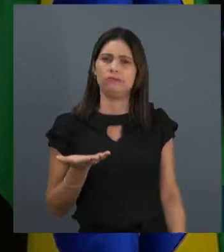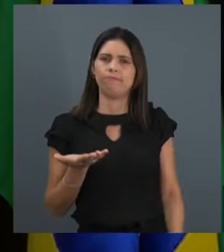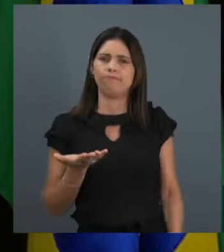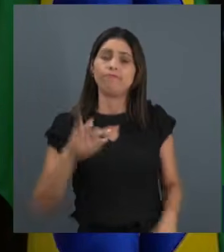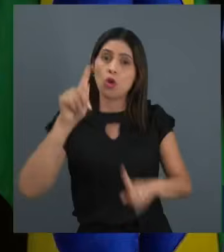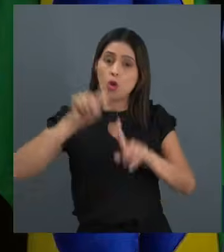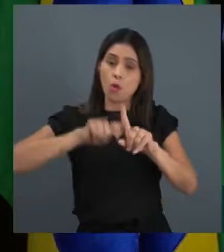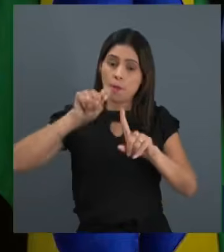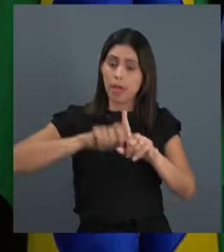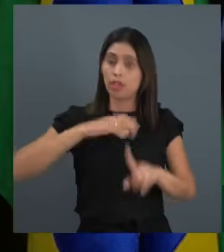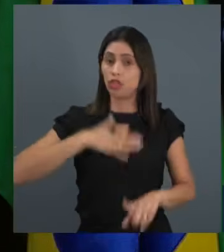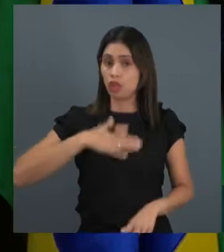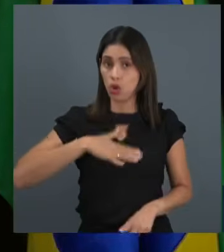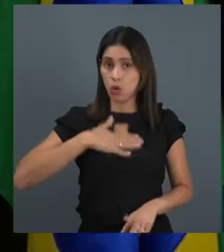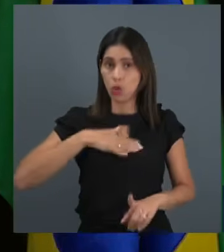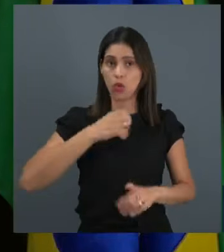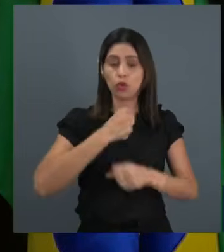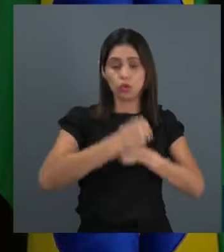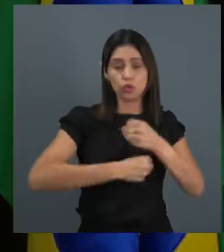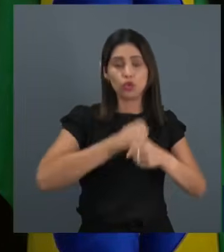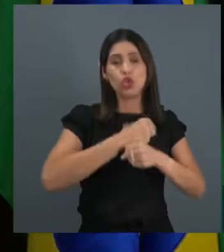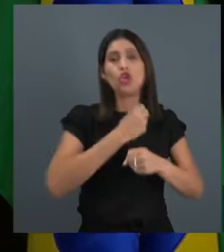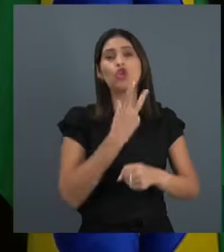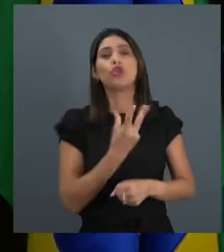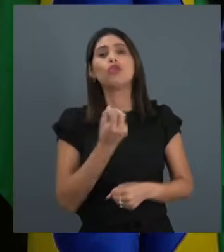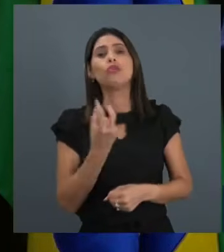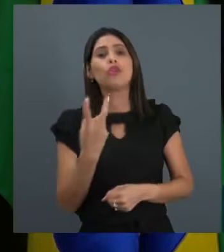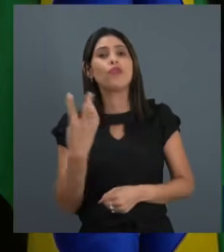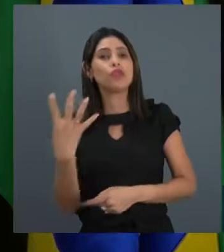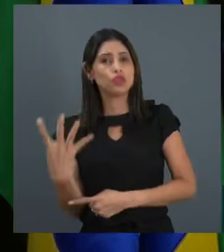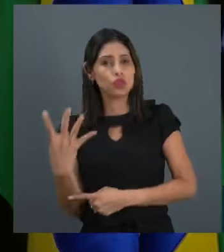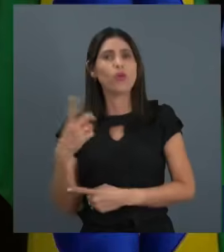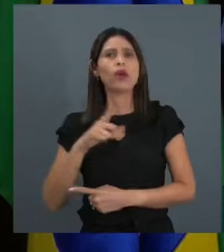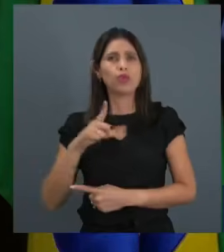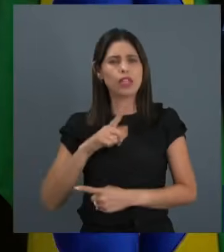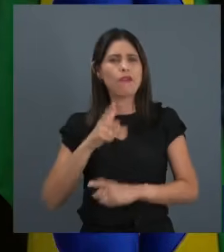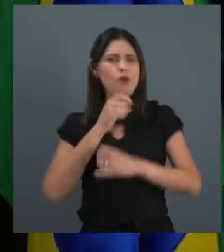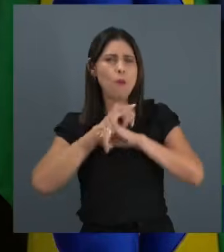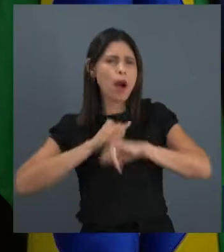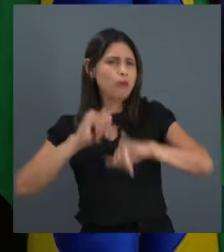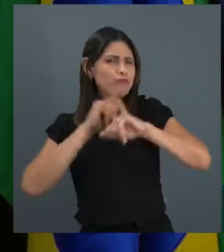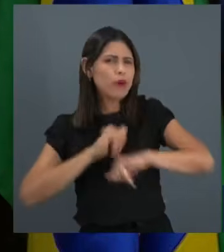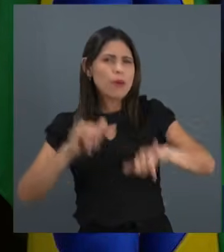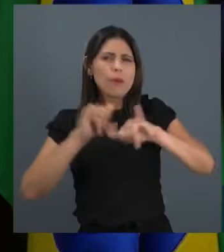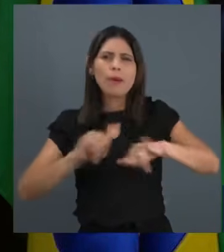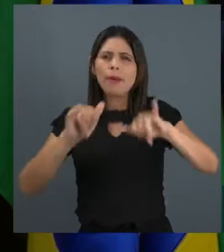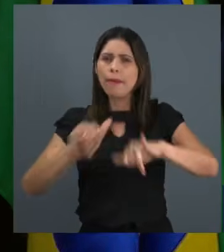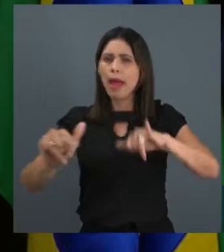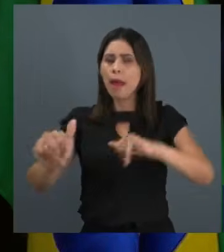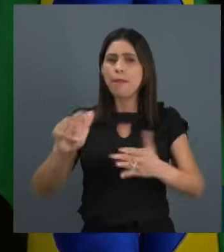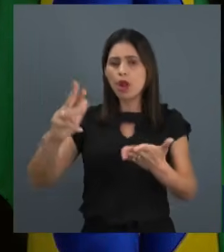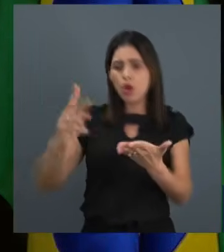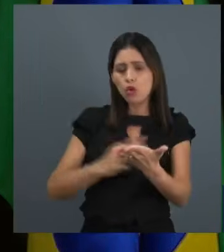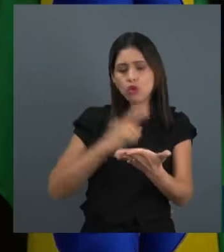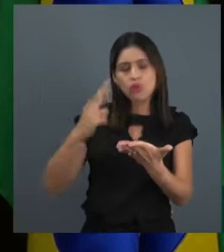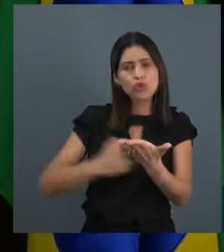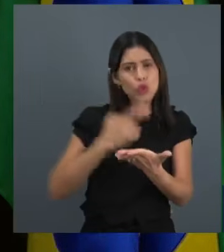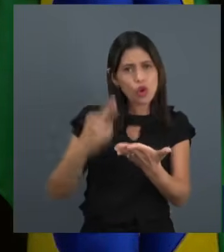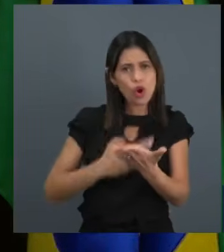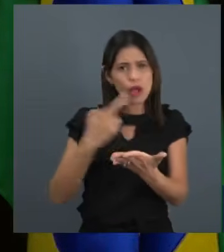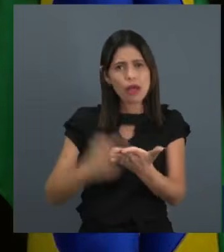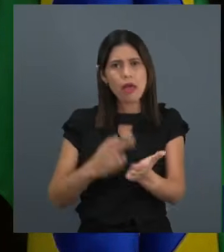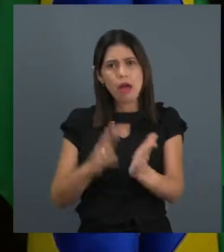de 2024, através da publicação de uma extensa reportagem pelo jornal Folha de São Paulo,